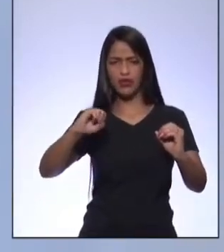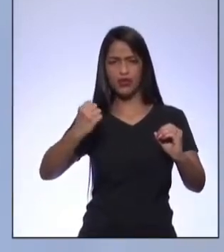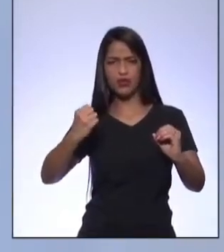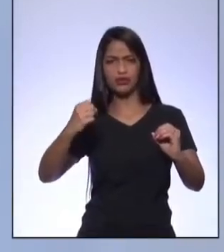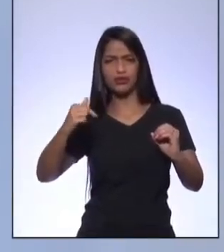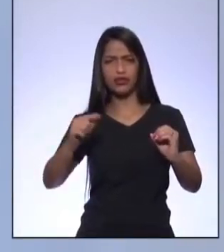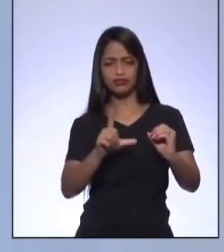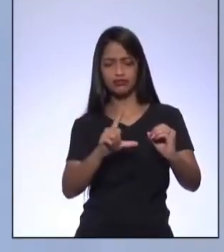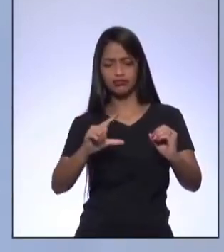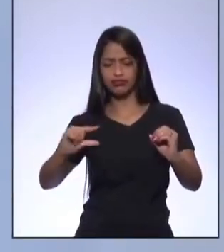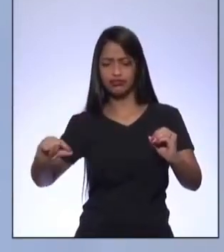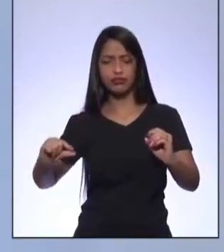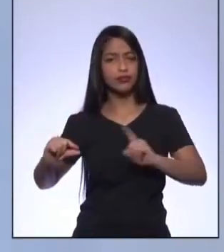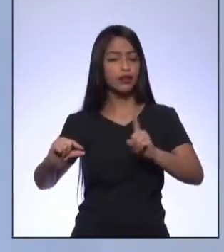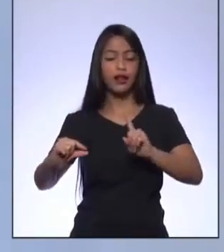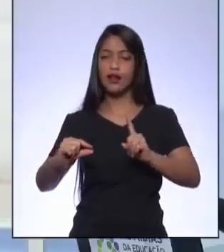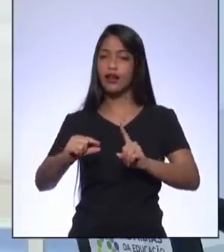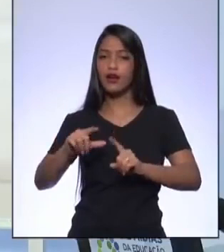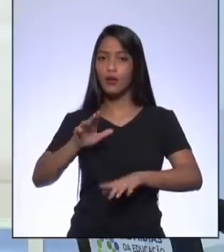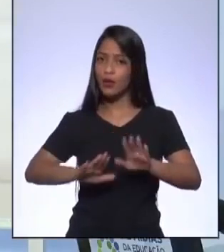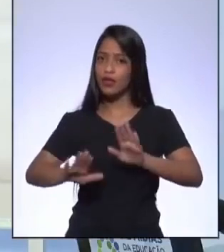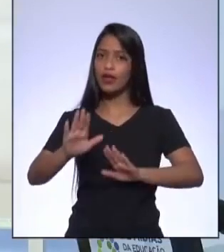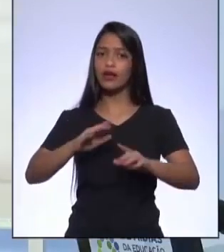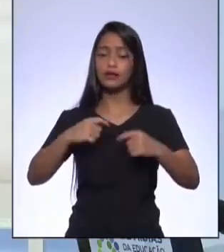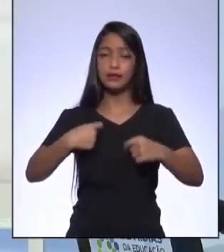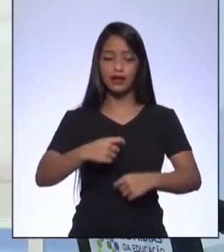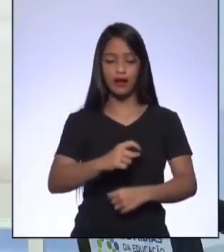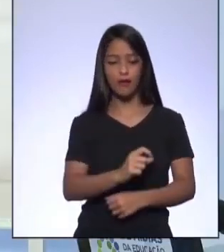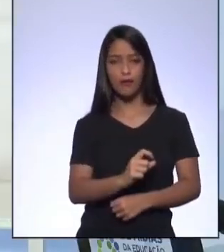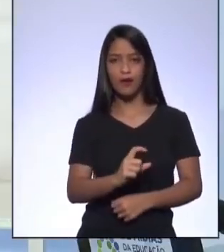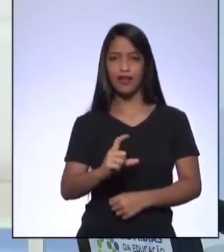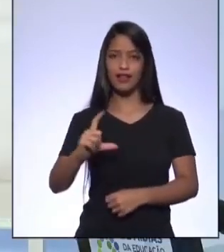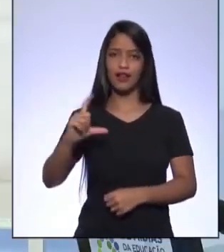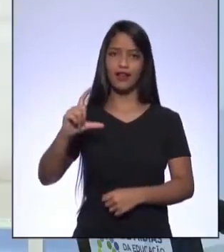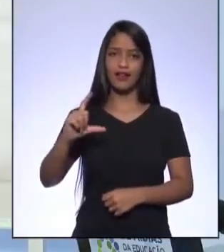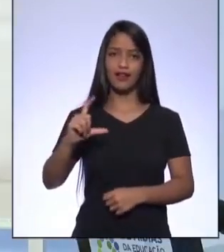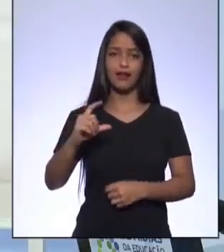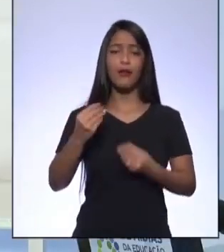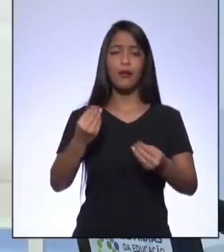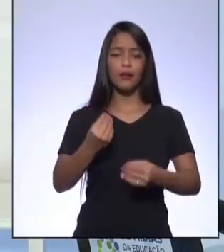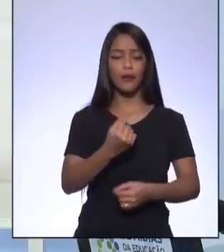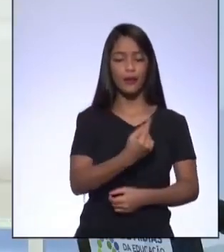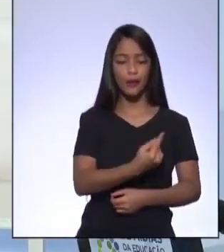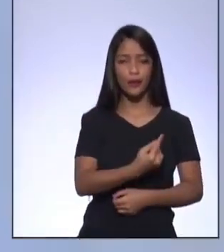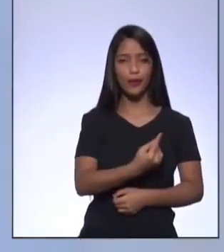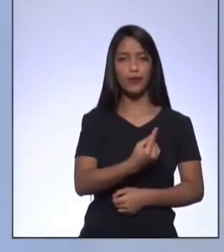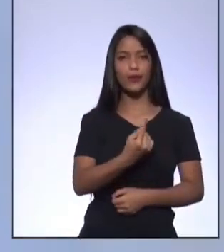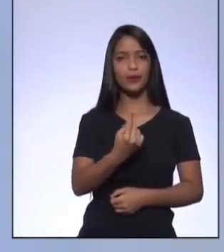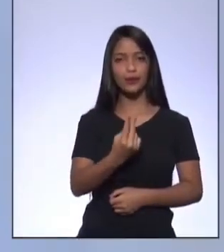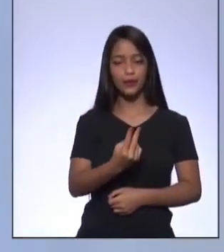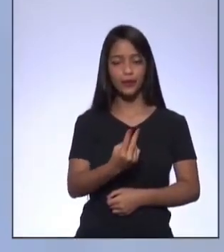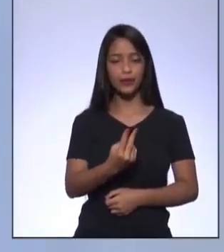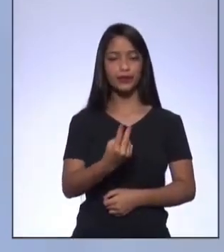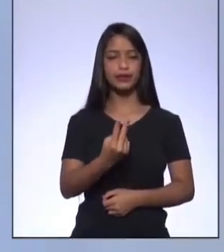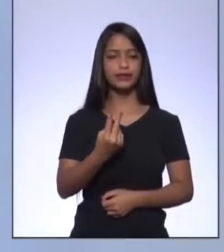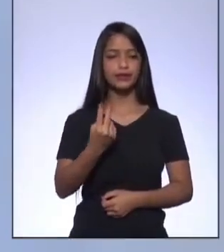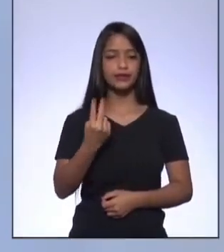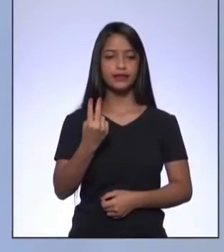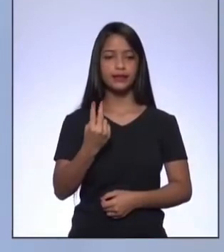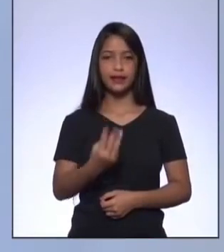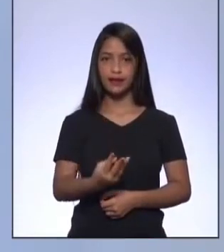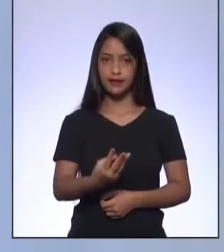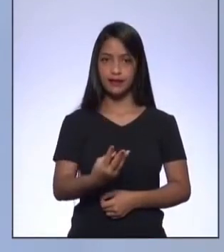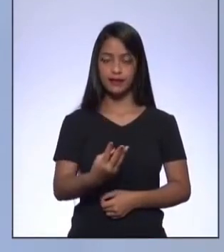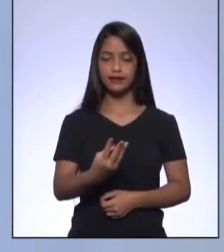7, então tem que tomar cuidado. Ordem crescente, você vai ter quem? O número 1, o número 2, o